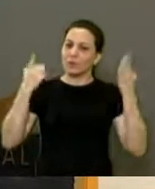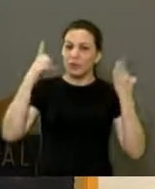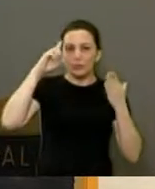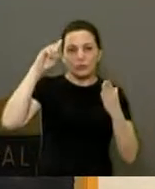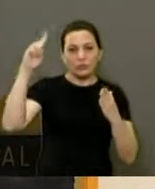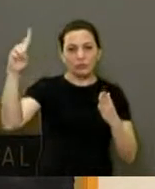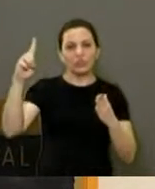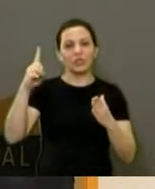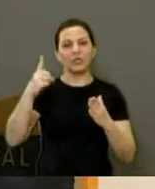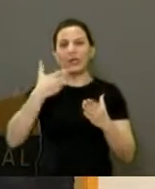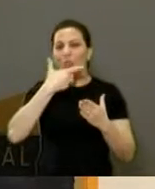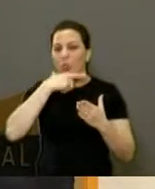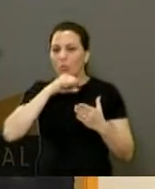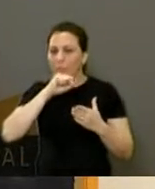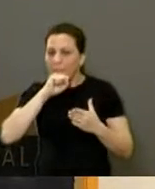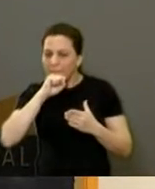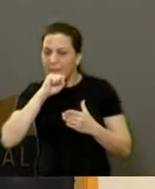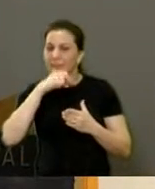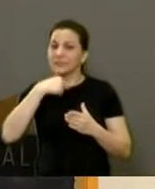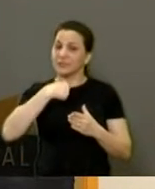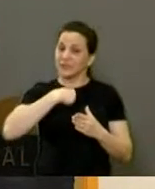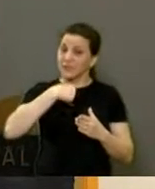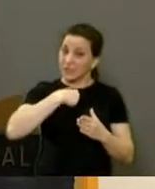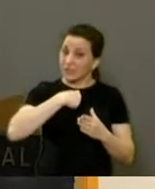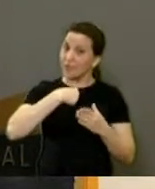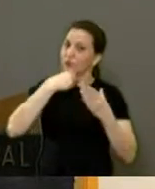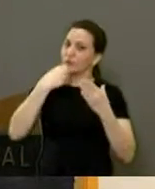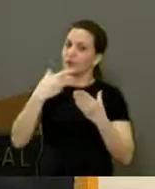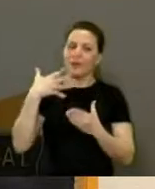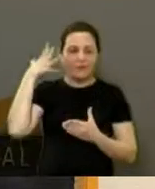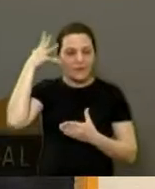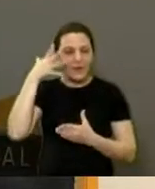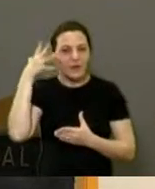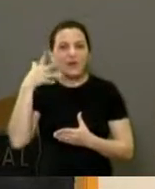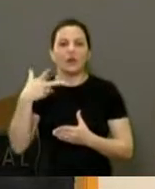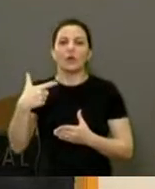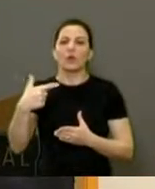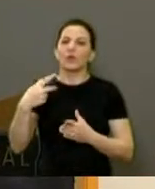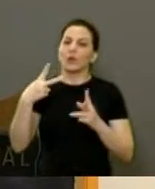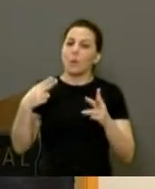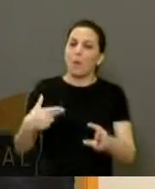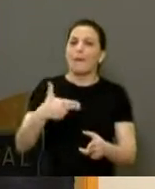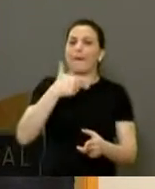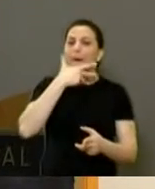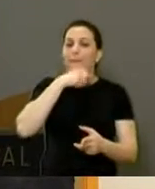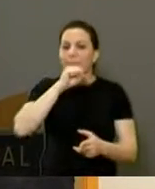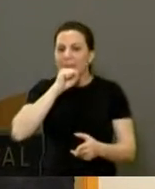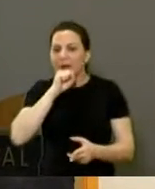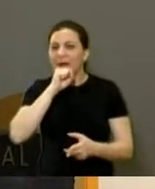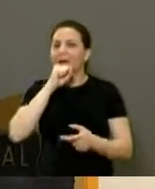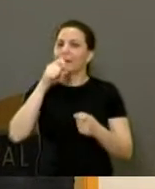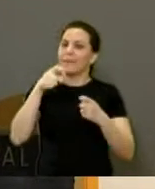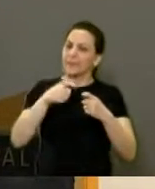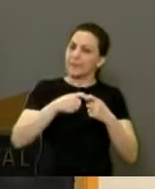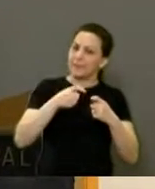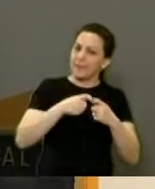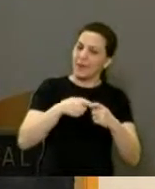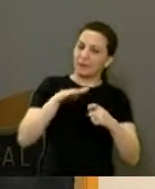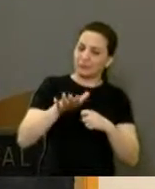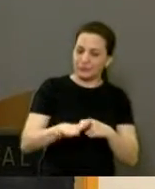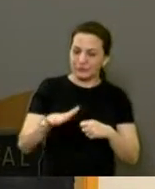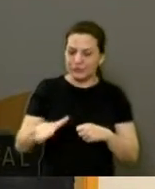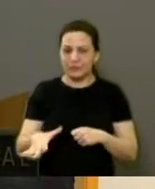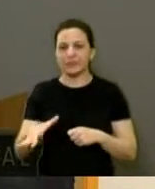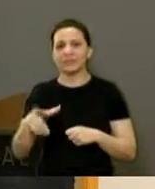Eu falo como pai, como pediatra. Hoje é muito frequente, muitas vezes, o pai assumir os